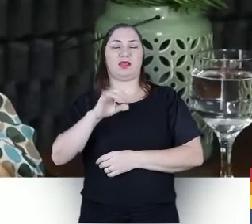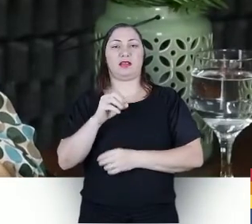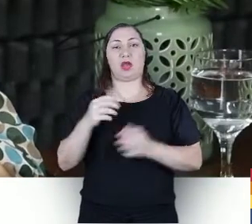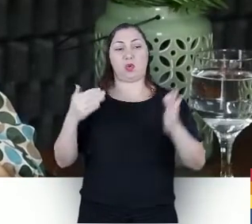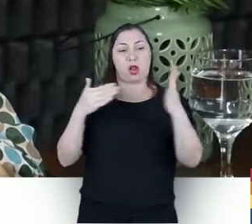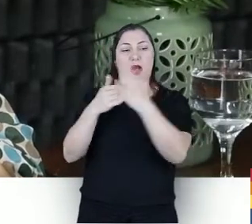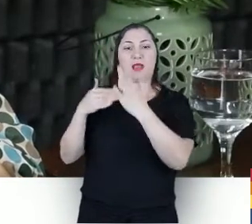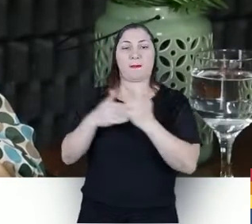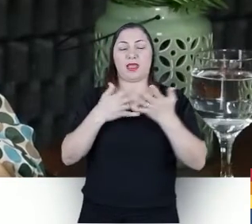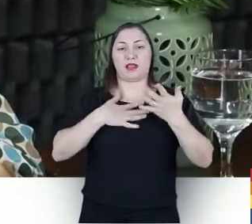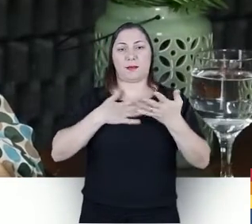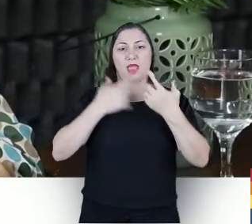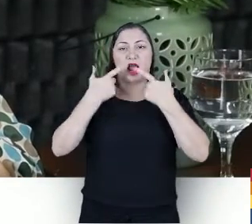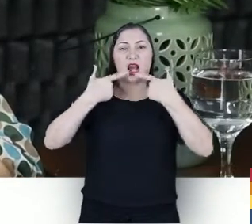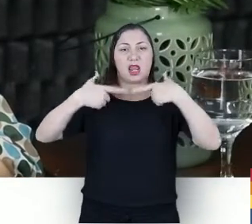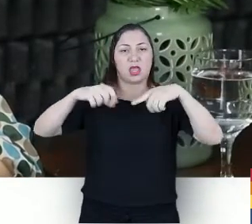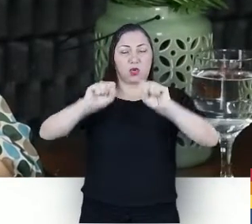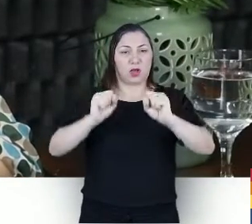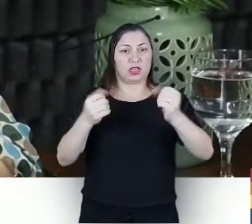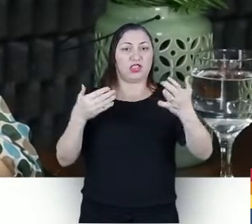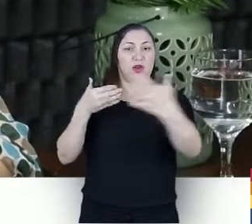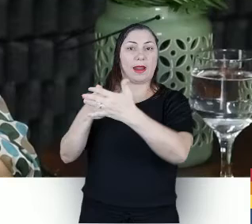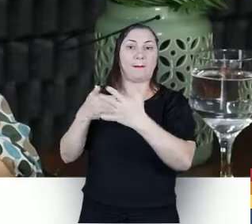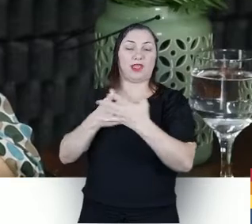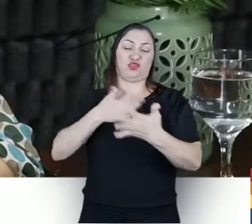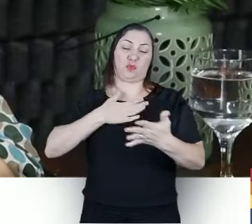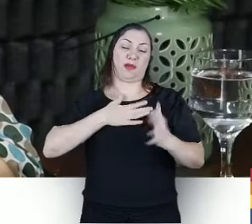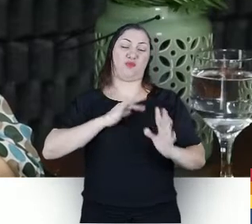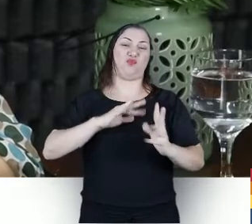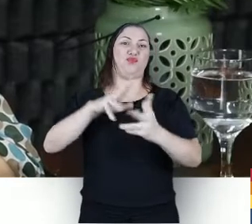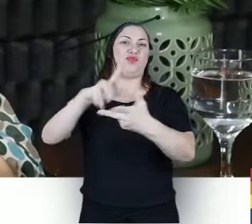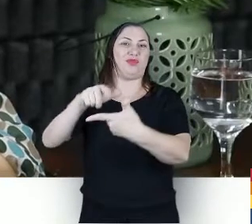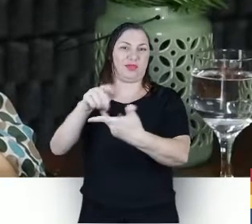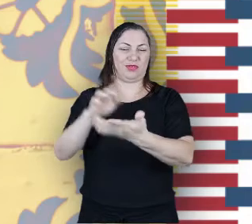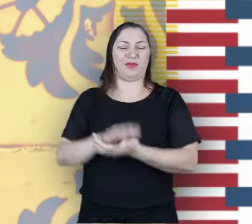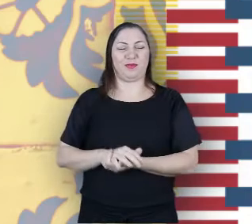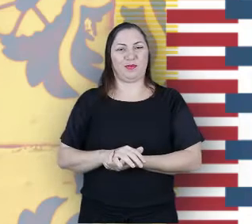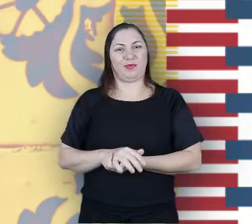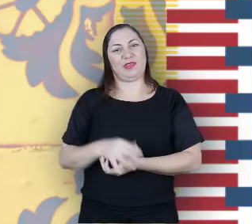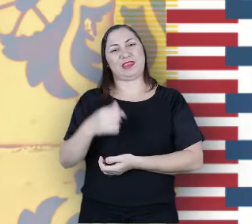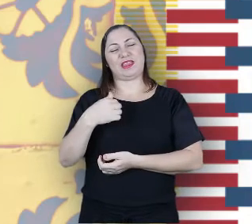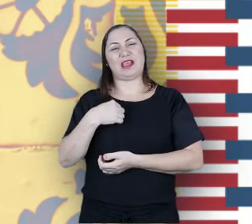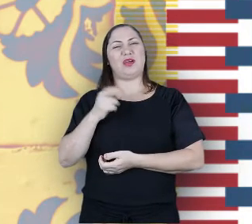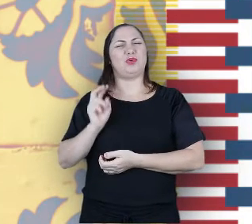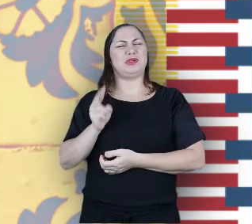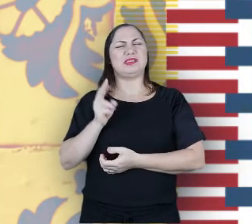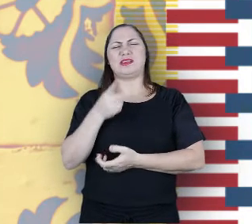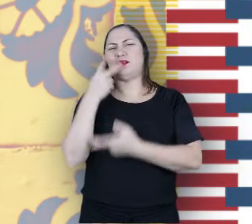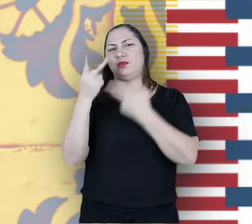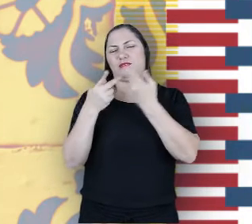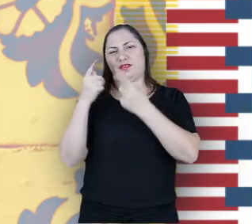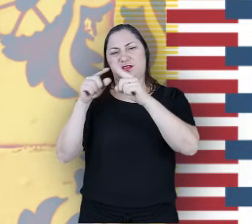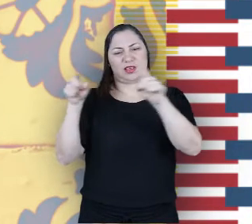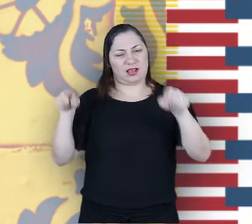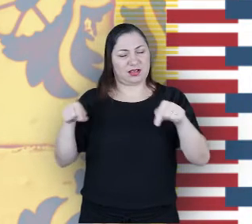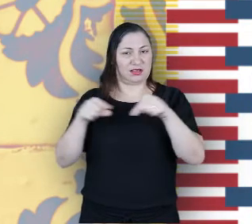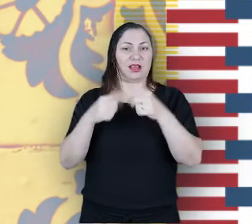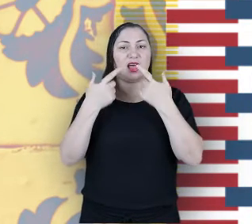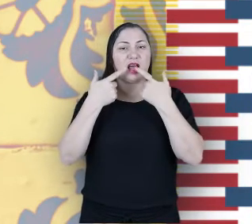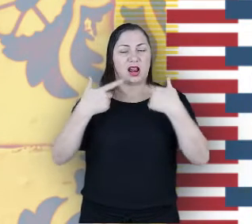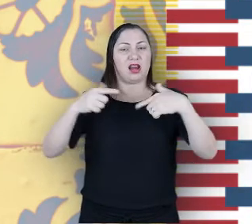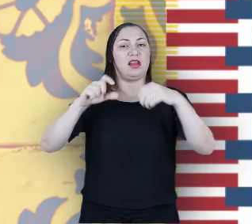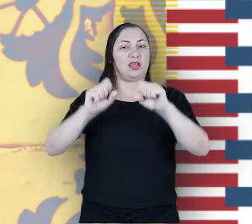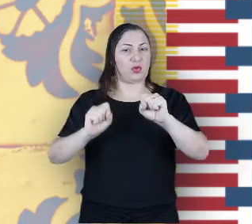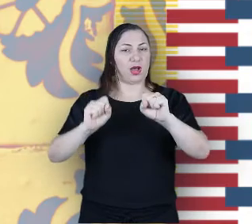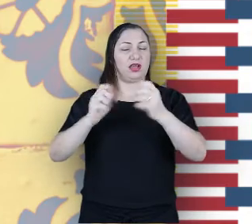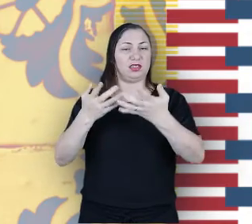aqui, colocando a seguinte citação de Wittgenstein, né? Os limites da minha linguagem